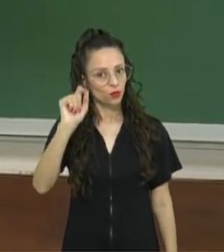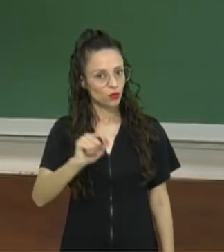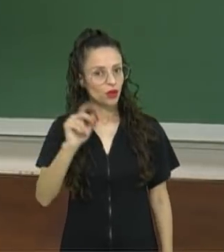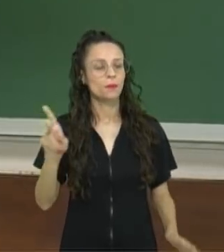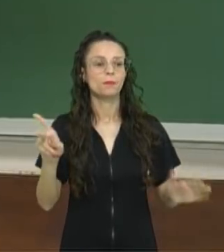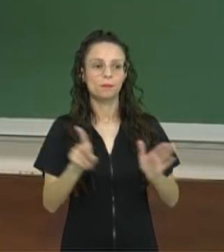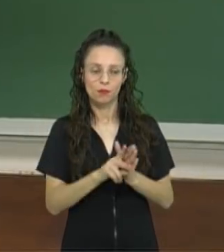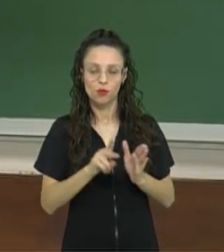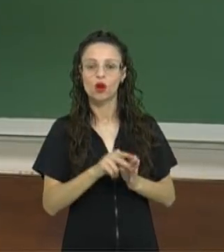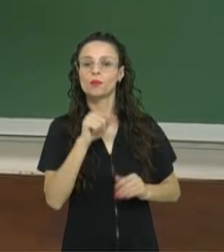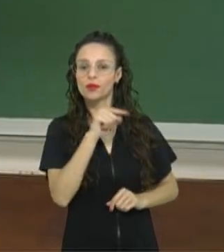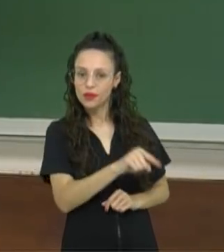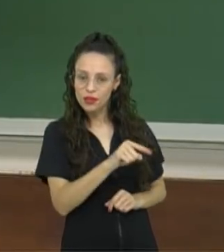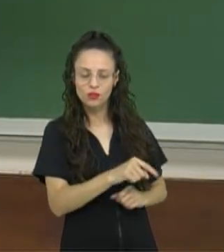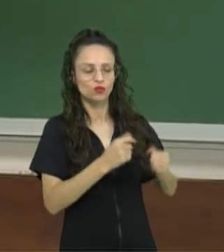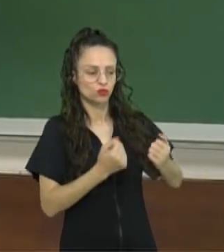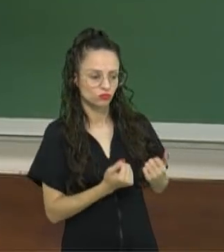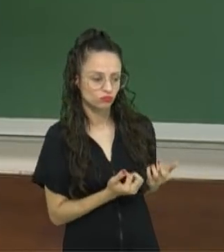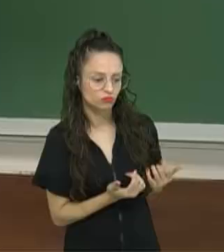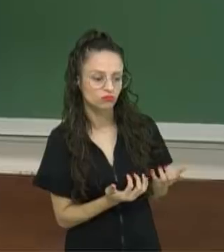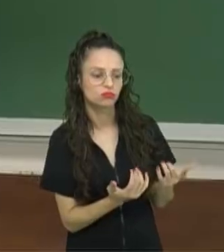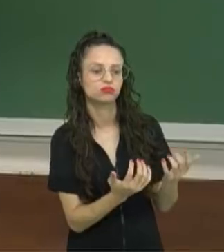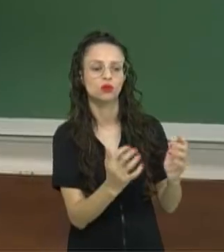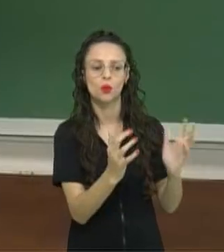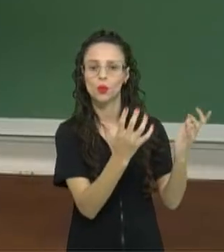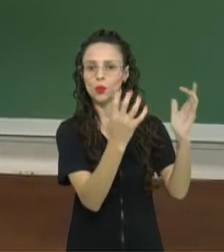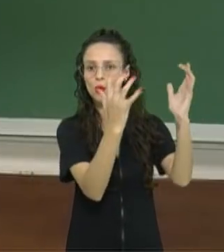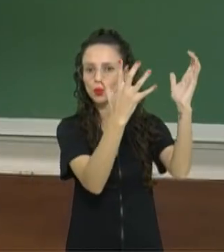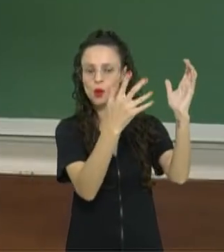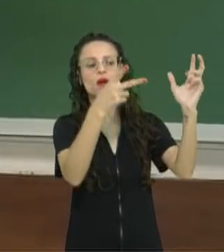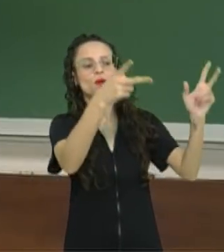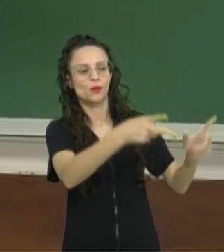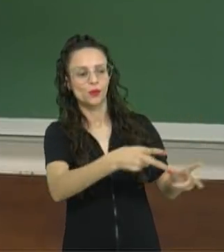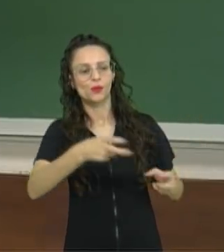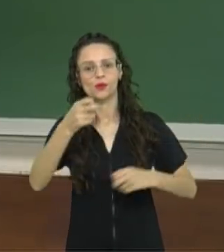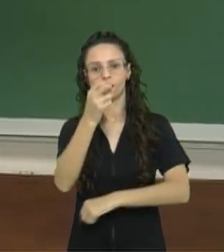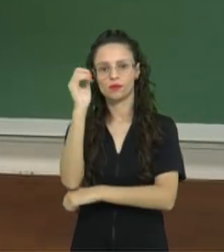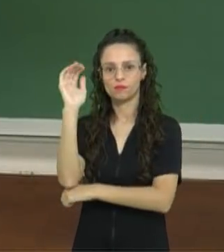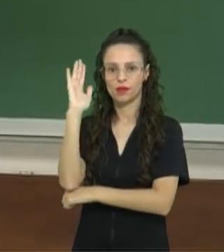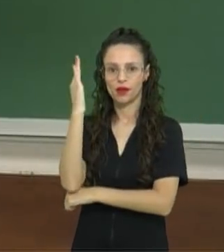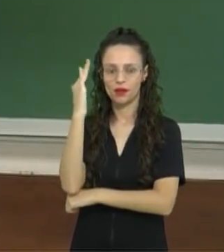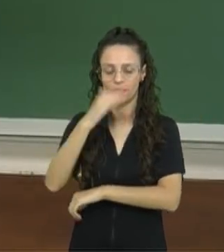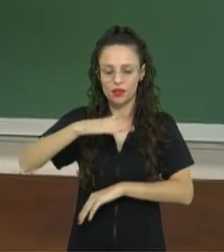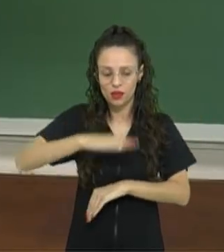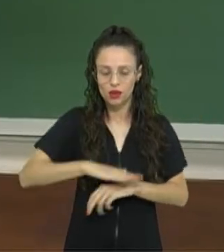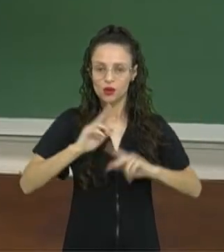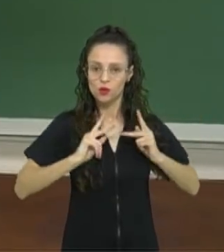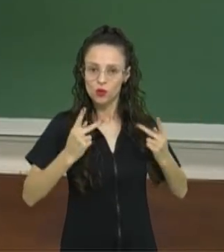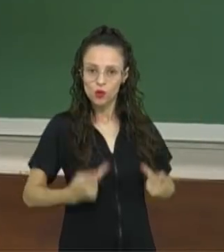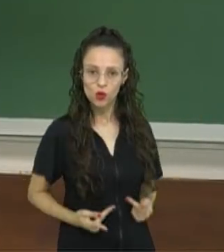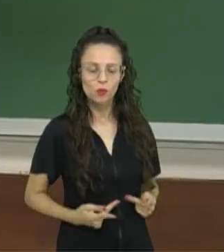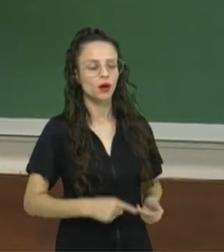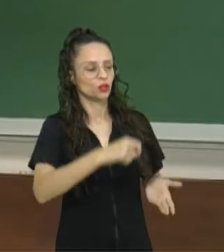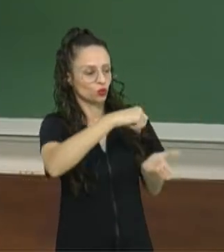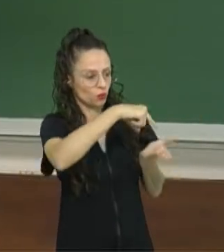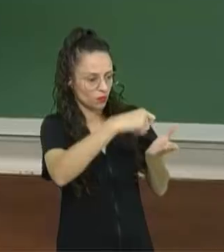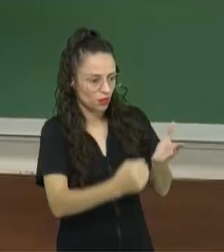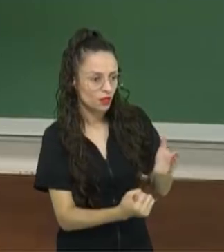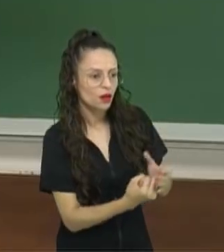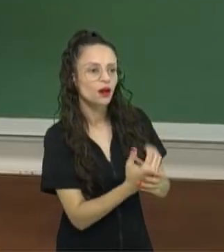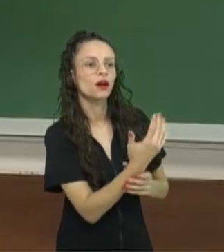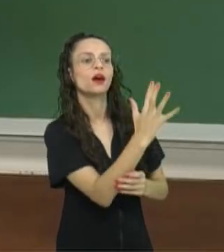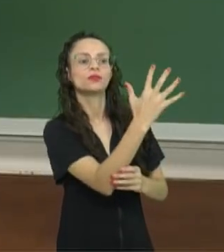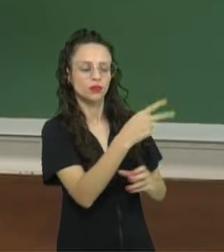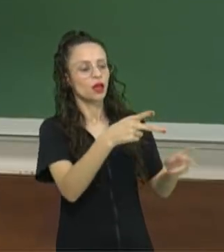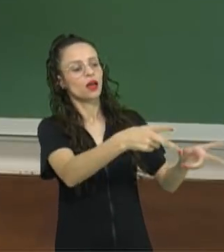vêm da atividade da silvicultura, que é o plantio, quando o ser humano planta para que ele possa daí retirar